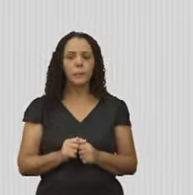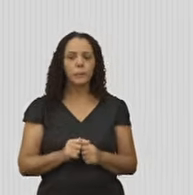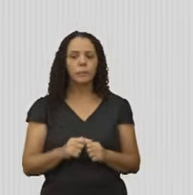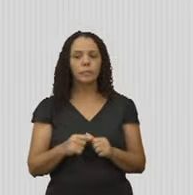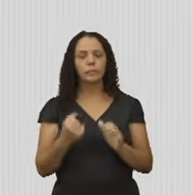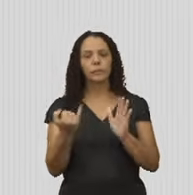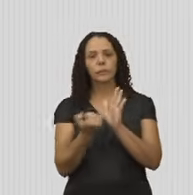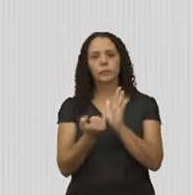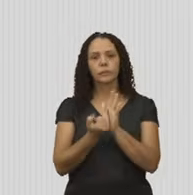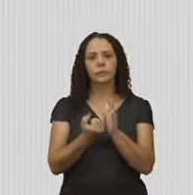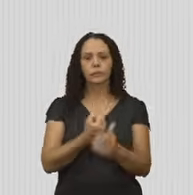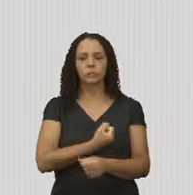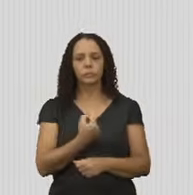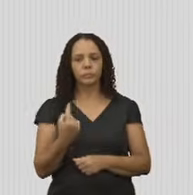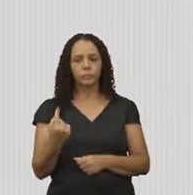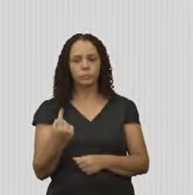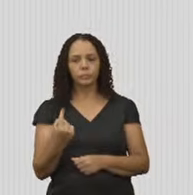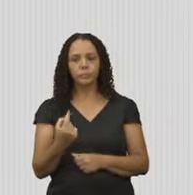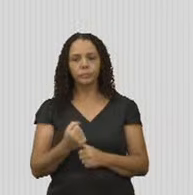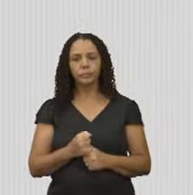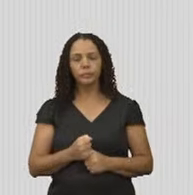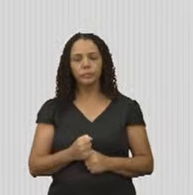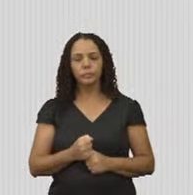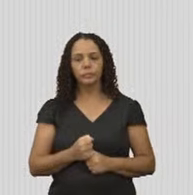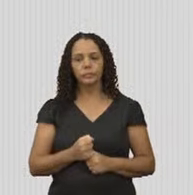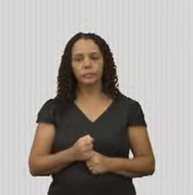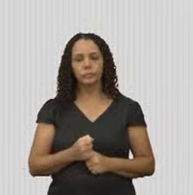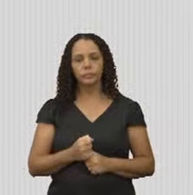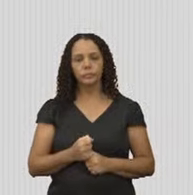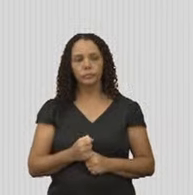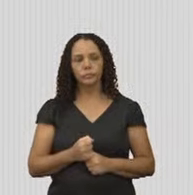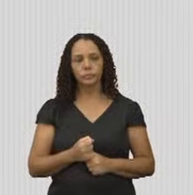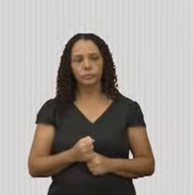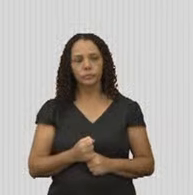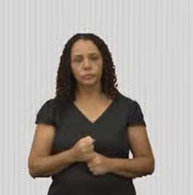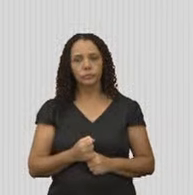inciso 1º, inciso 1, desculpa,